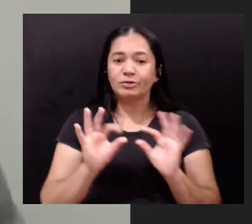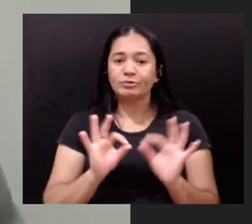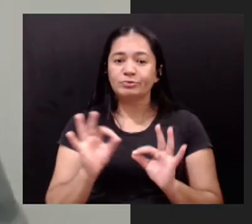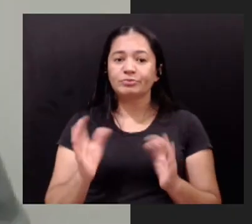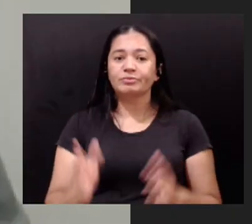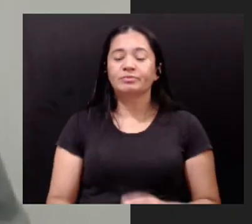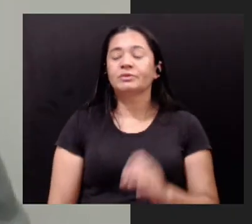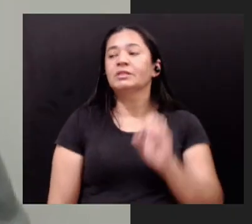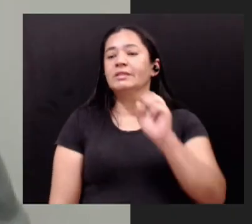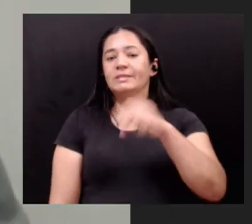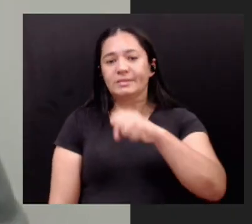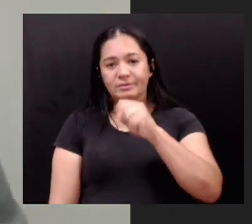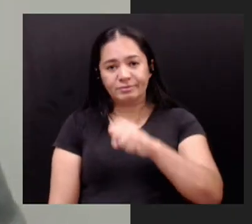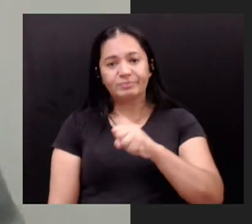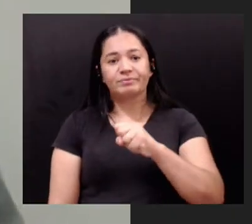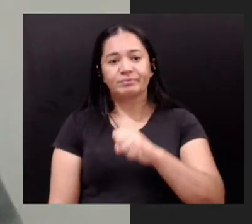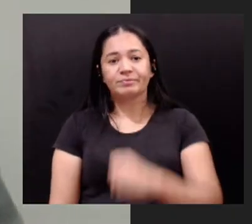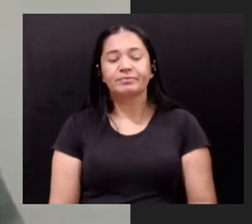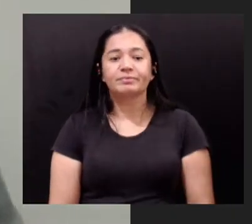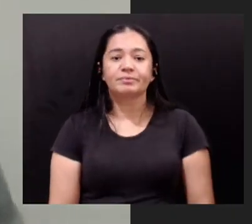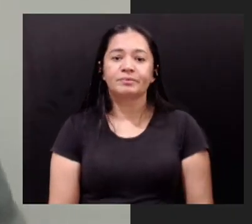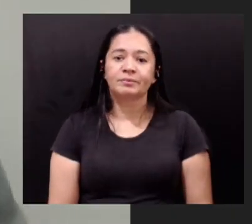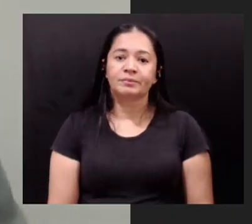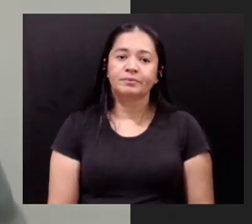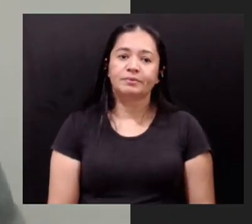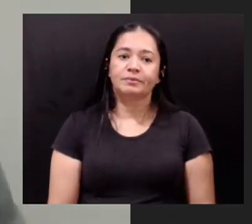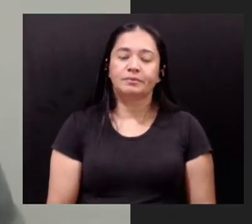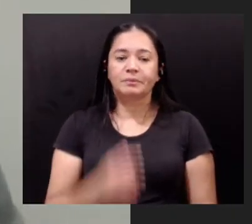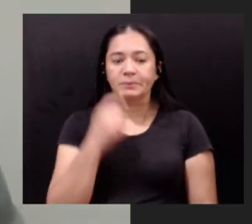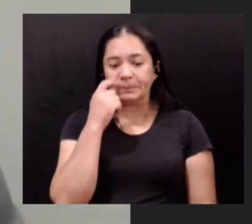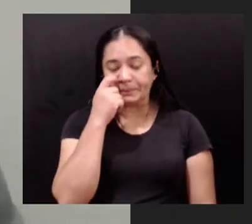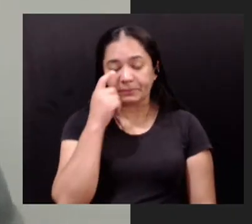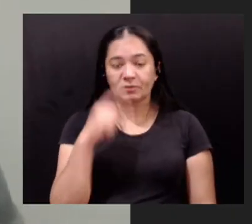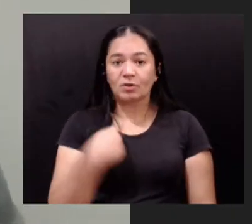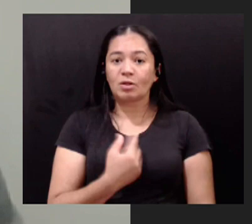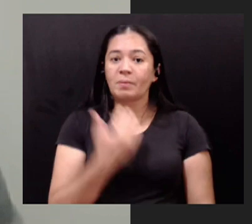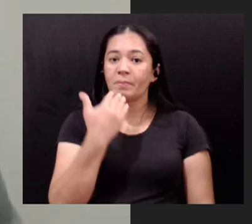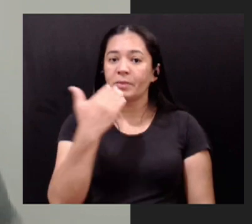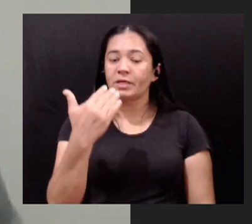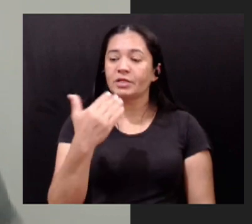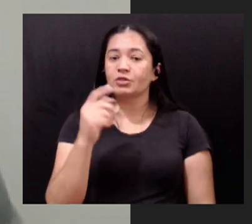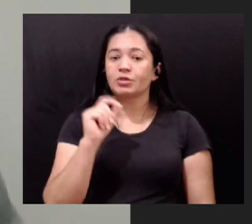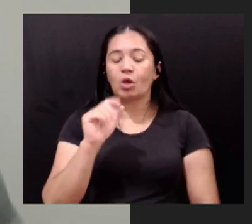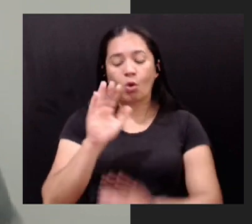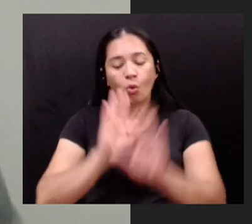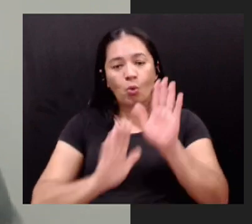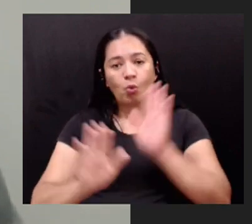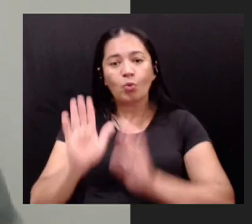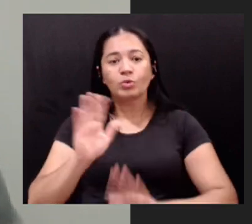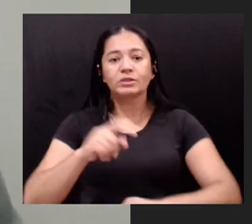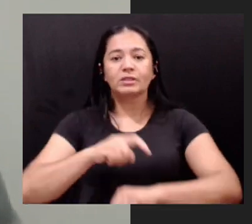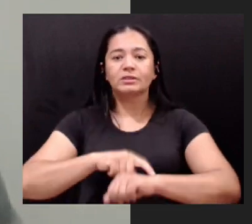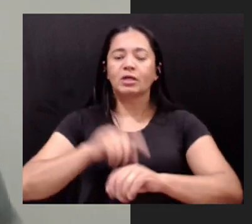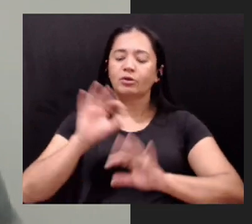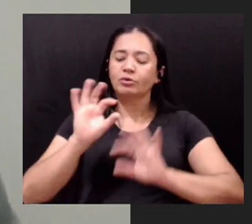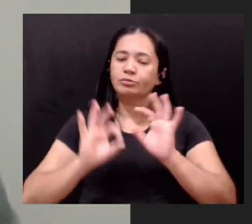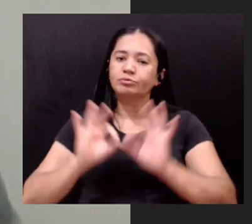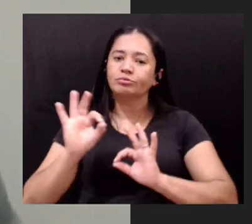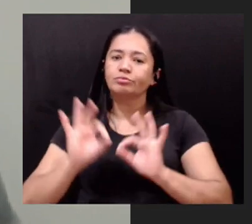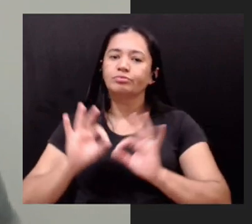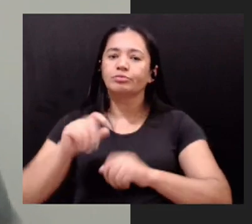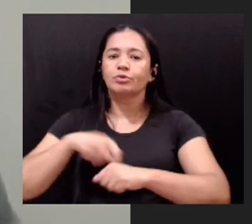Exatamente. A gente pede para que tome muito cuidado, né, com a preparação dos alimentos, o ambiente,